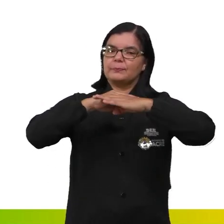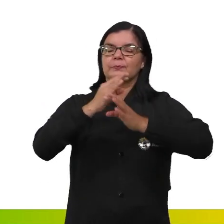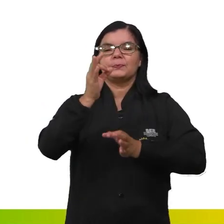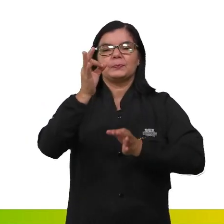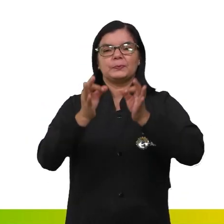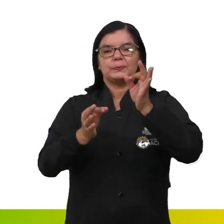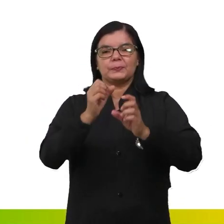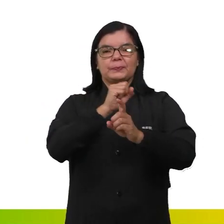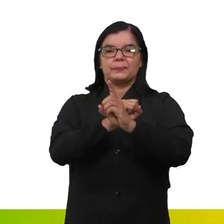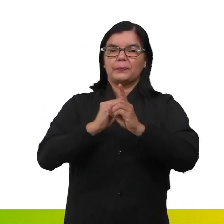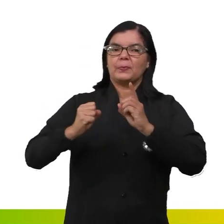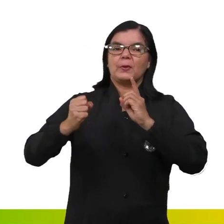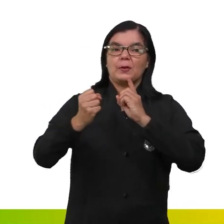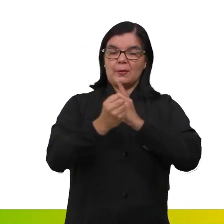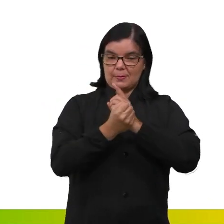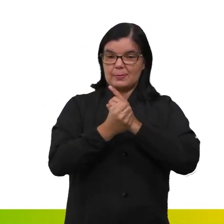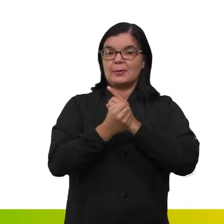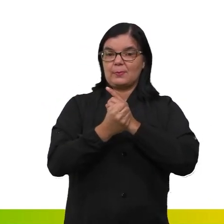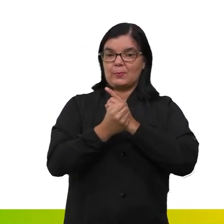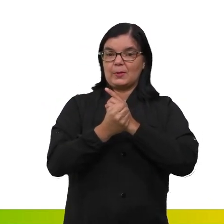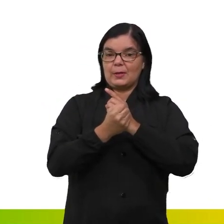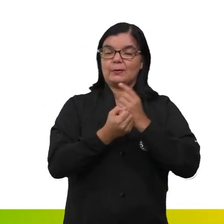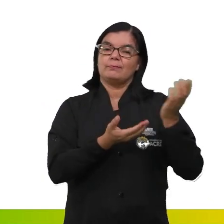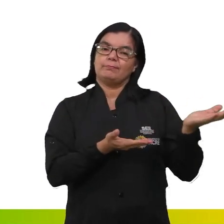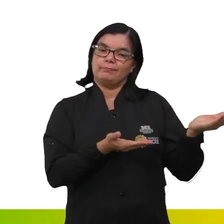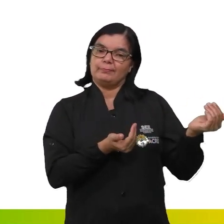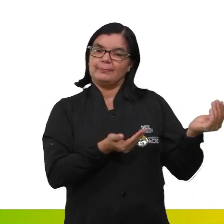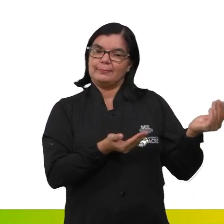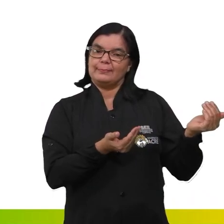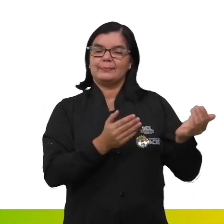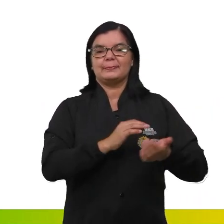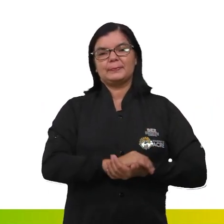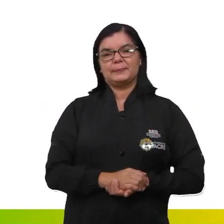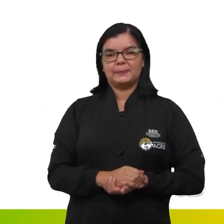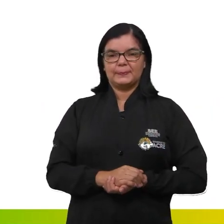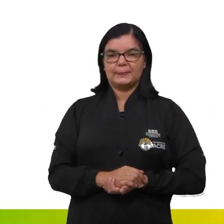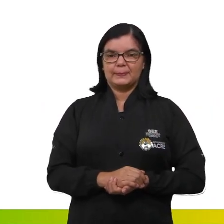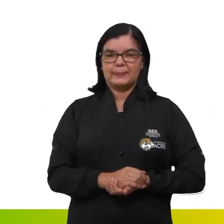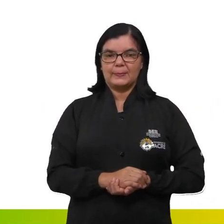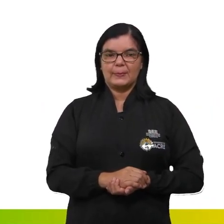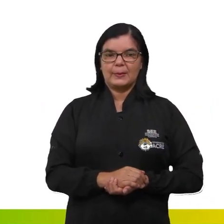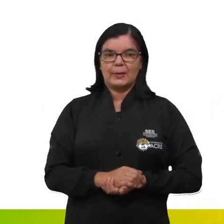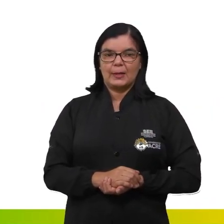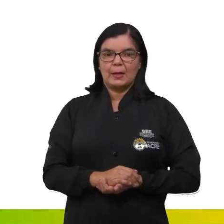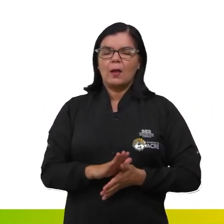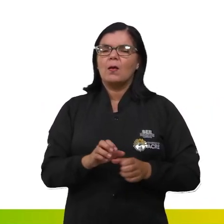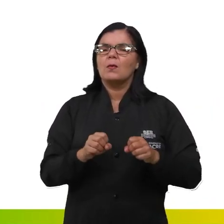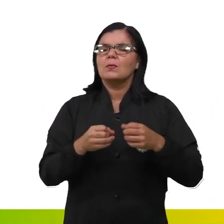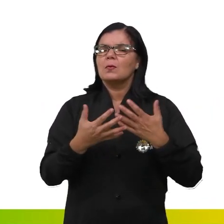e da justiça social, inclusive no meio juvenil.